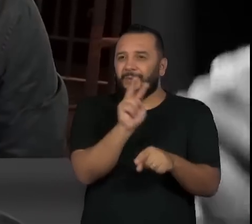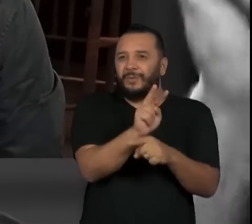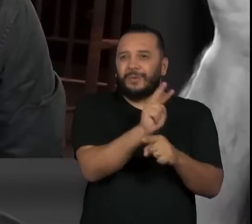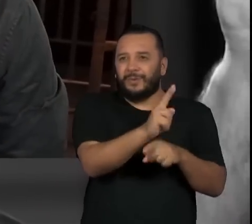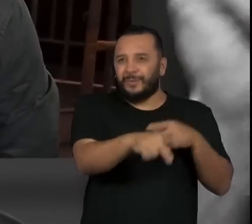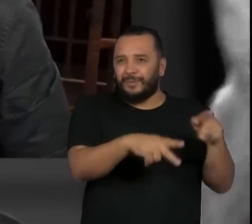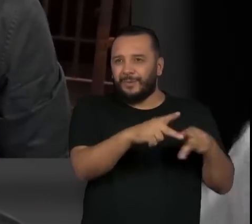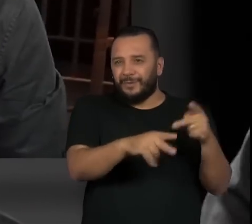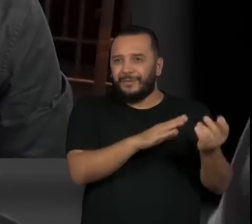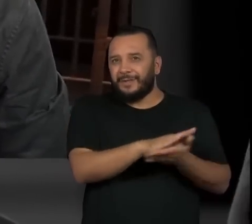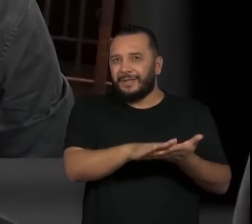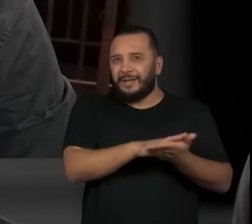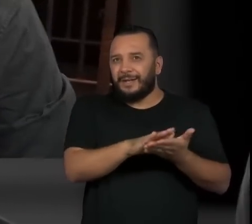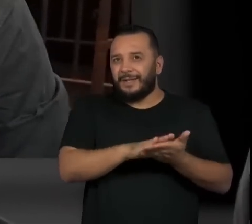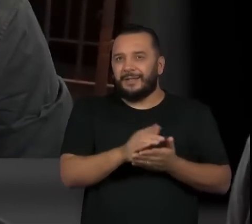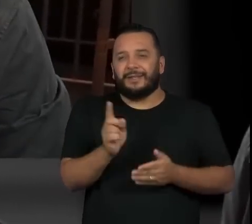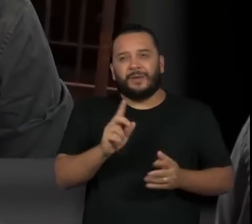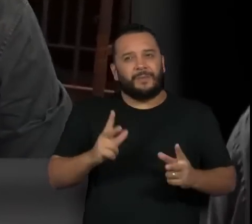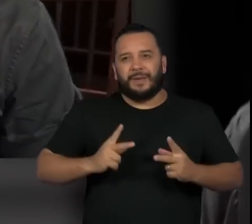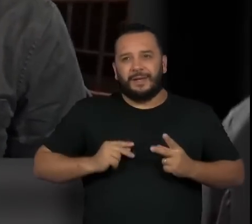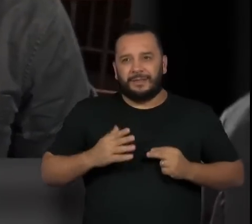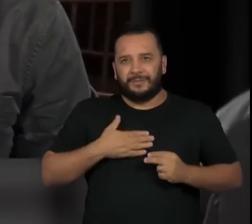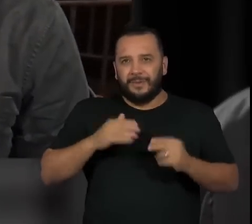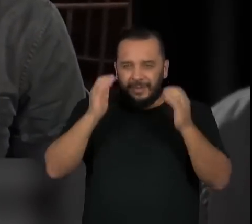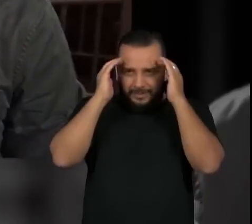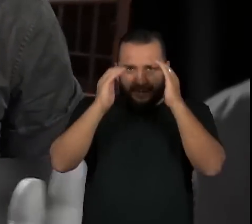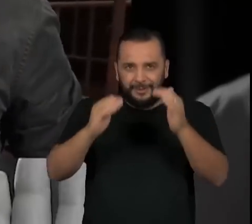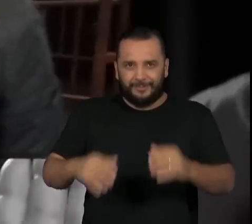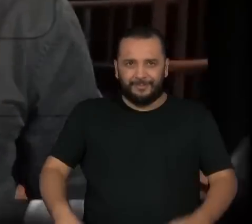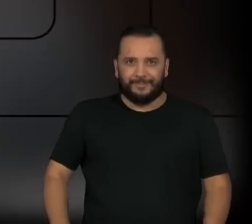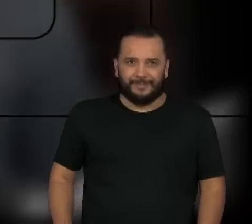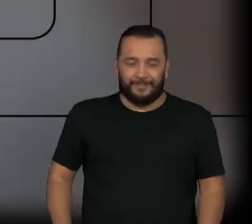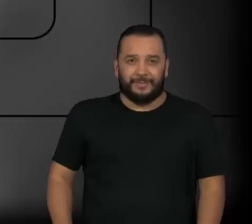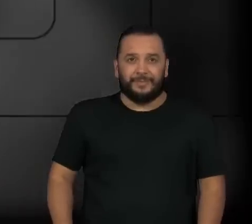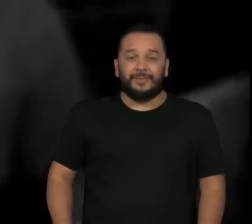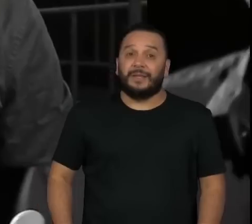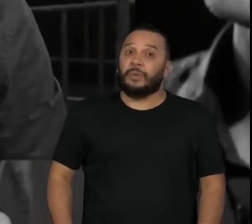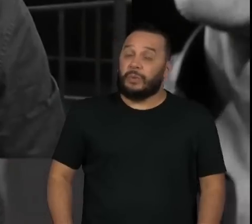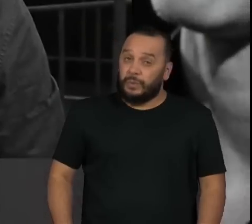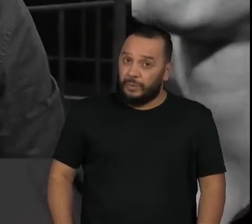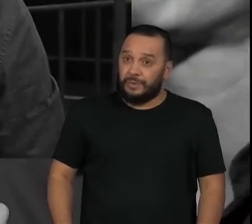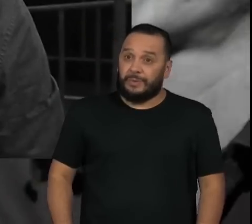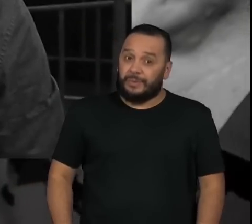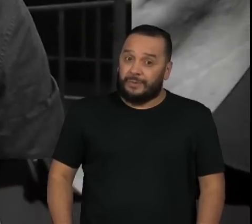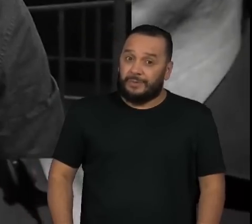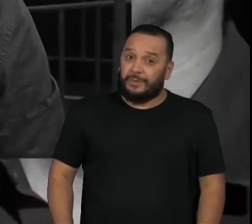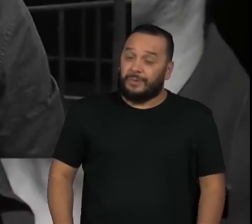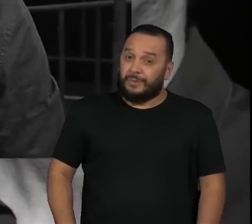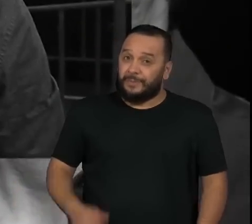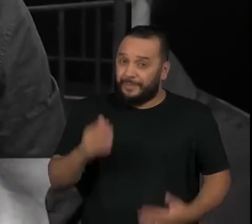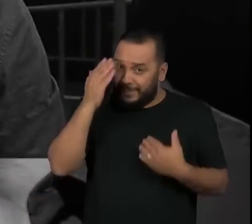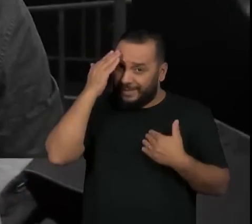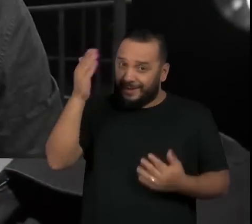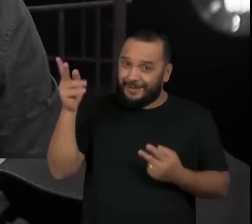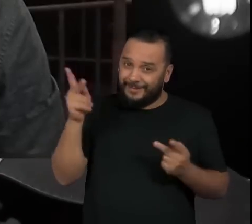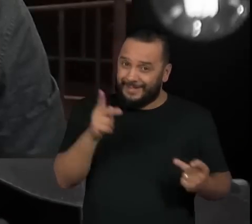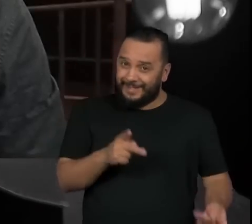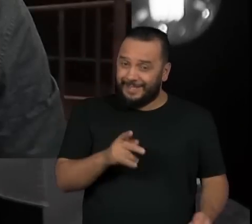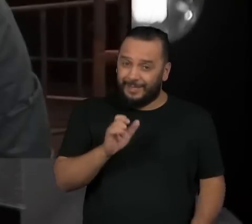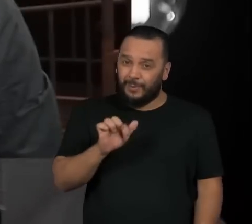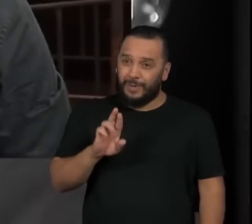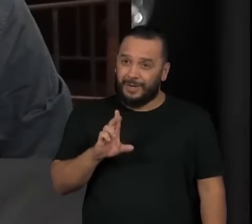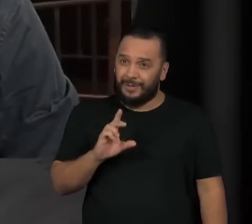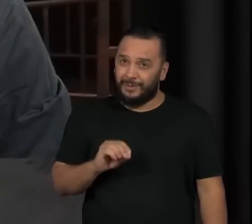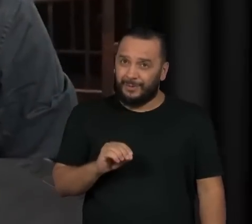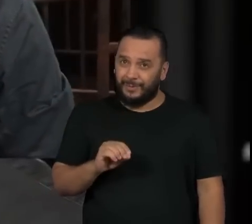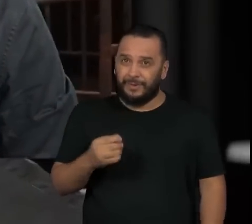cuidar, não merece o meu respeito. Poxa, Silvio vai dormir chateado. Obrigado pela visita, Eduardo.